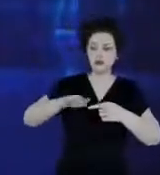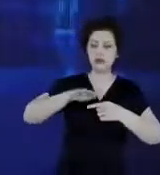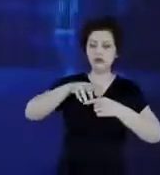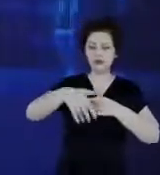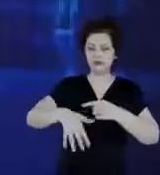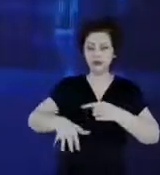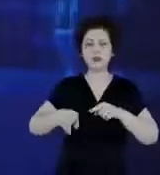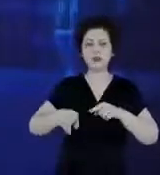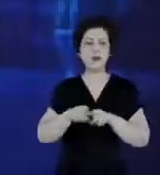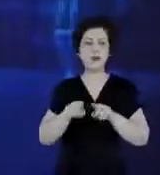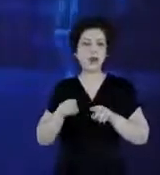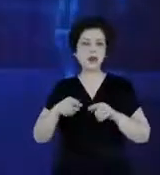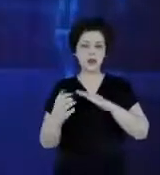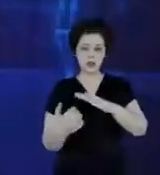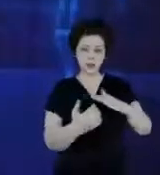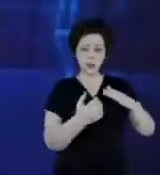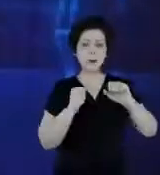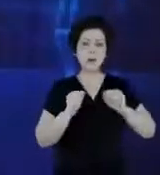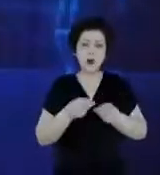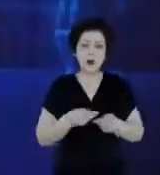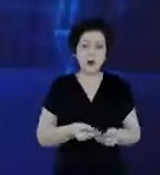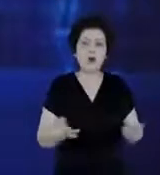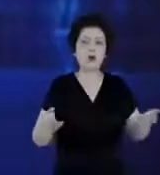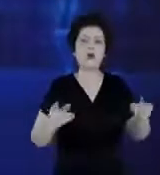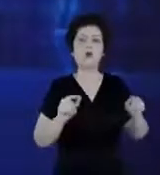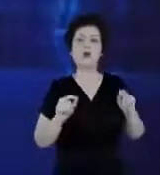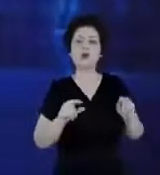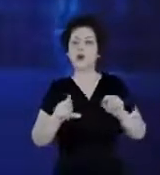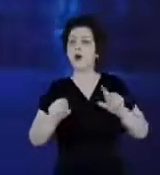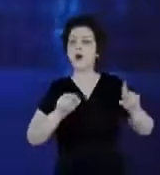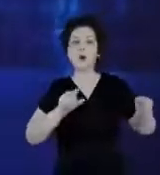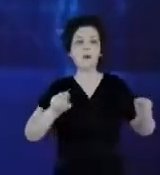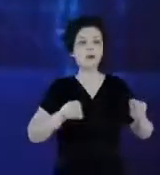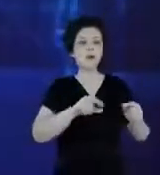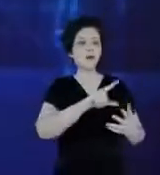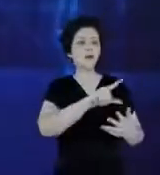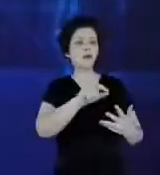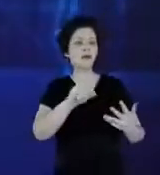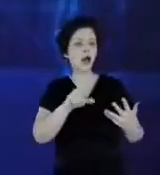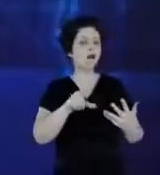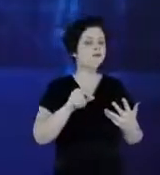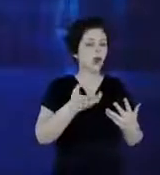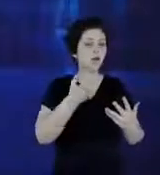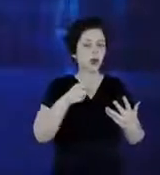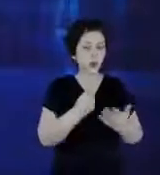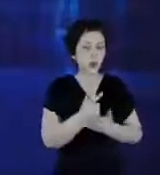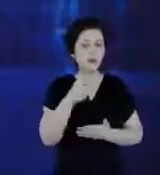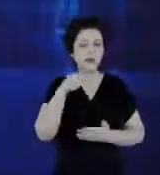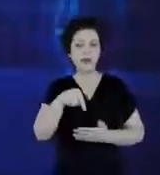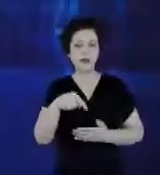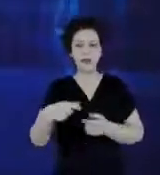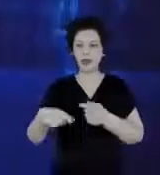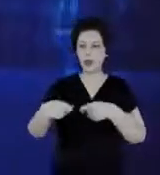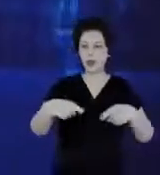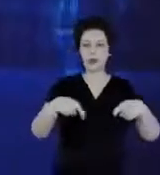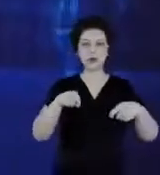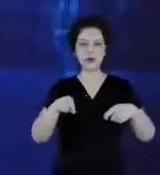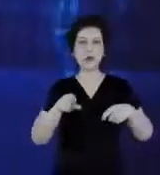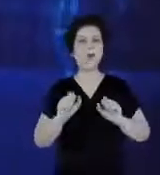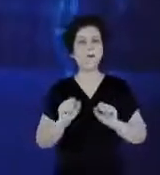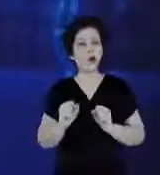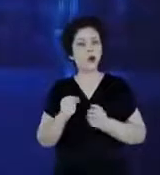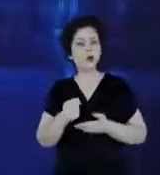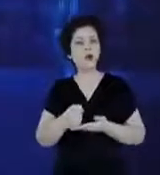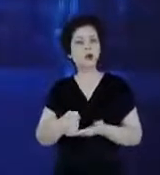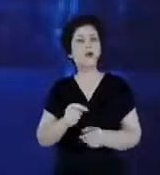essas empresas possam estar oferecendo alternativas de negócios, que possam estar levando a